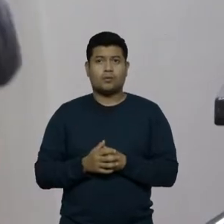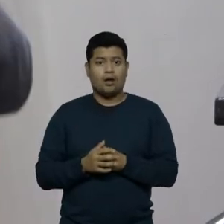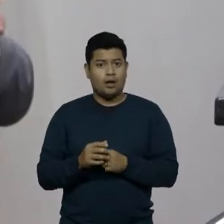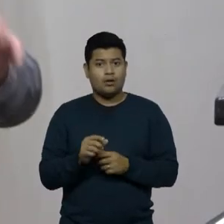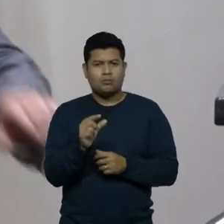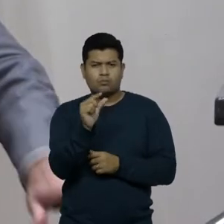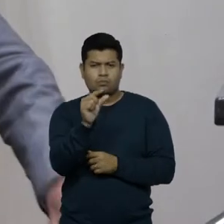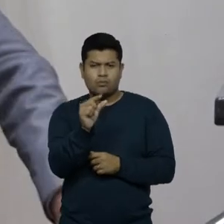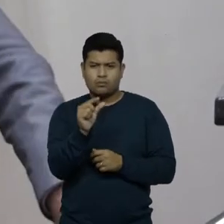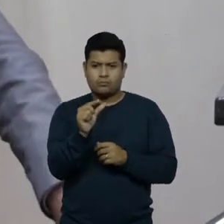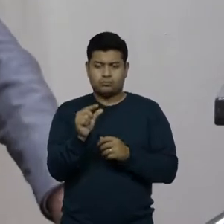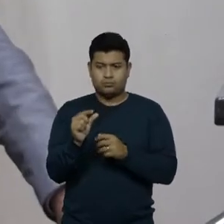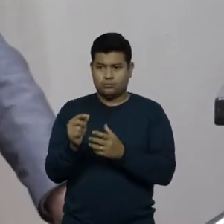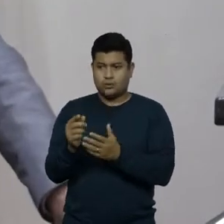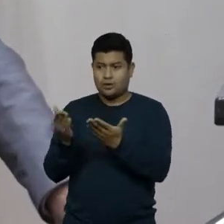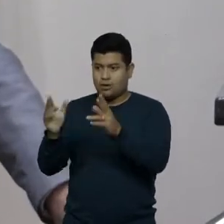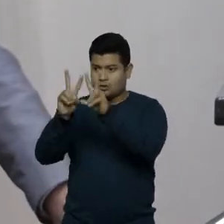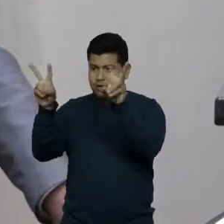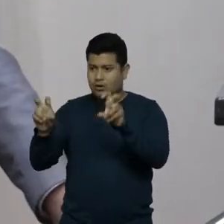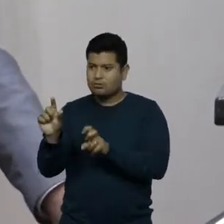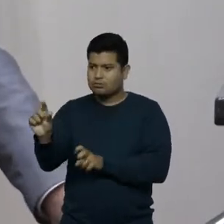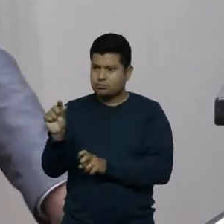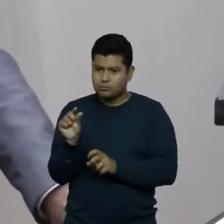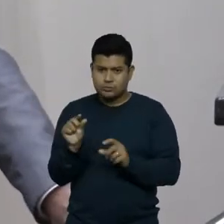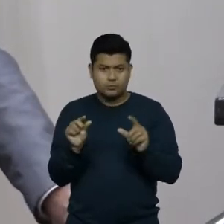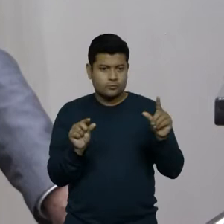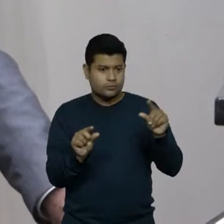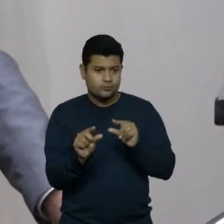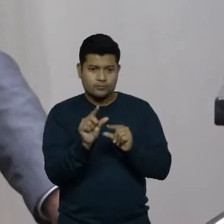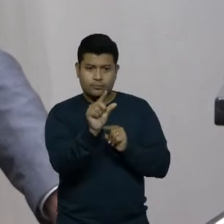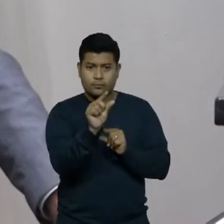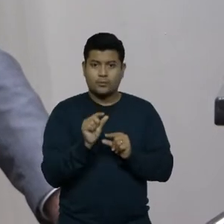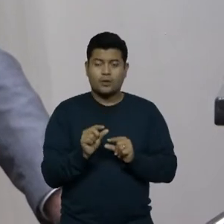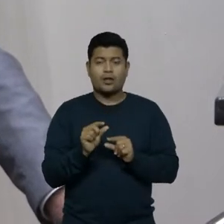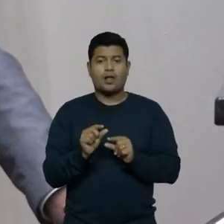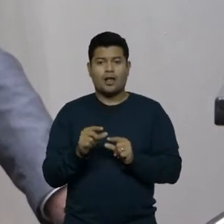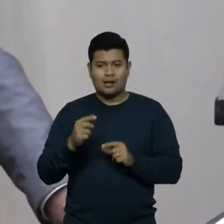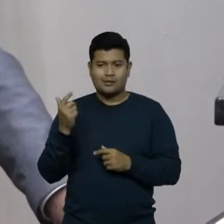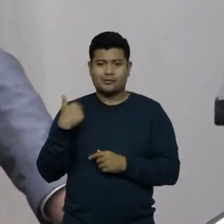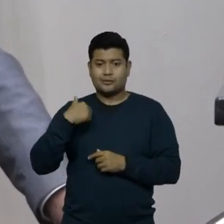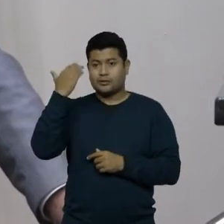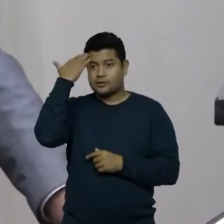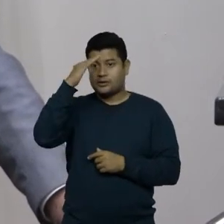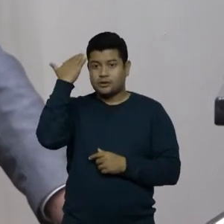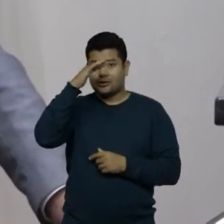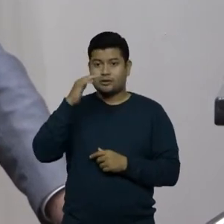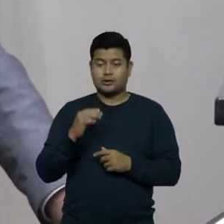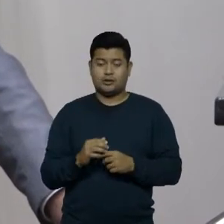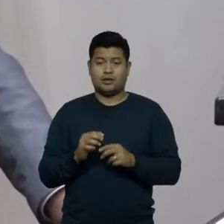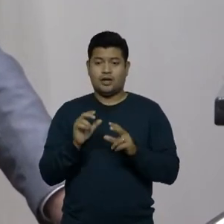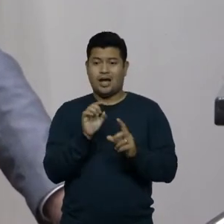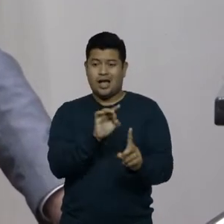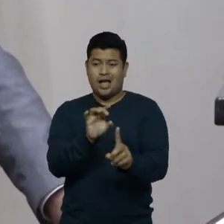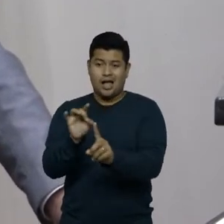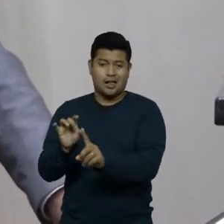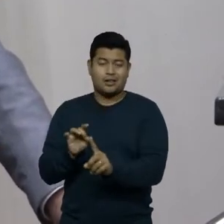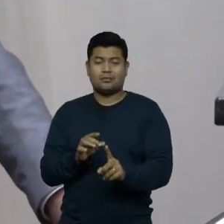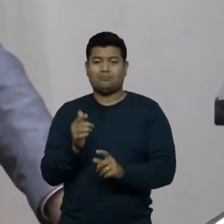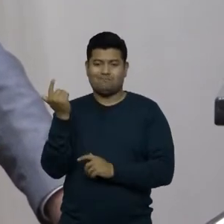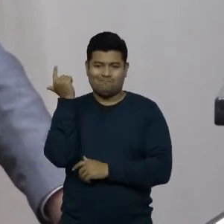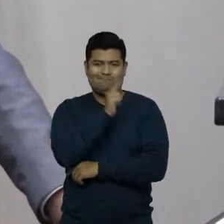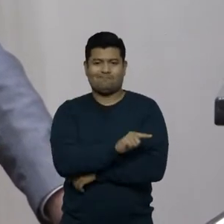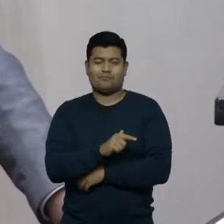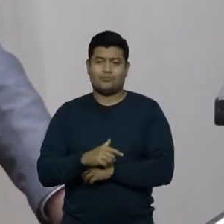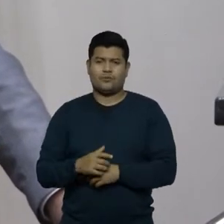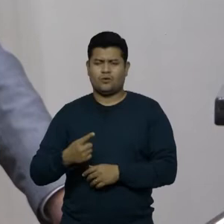de tudo sobre essa diversidade que é o nosso estado nós vamos continuar assim